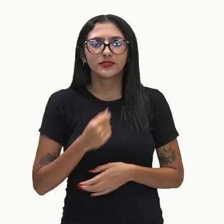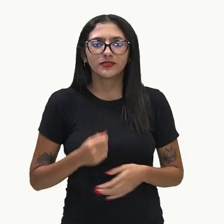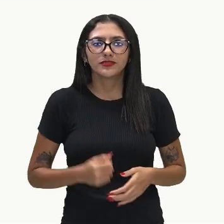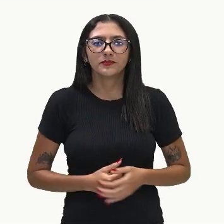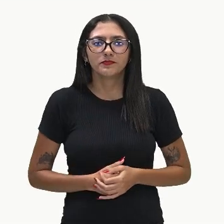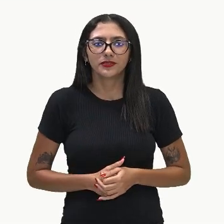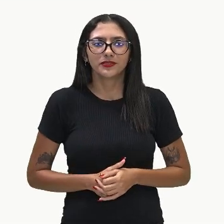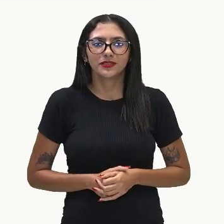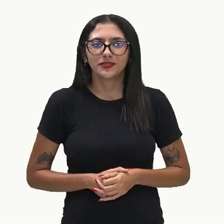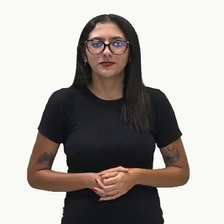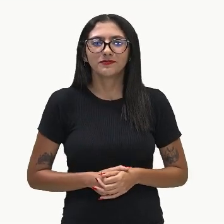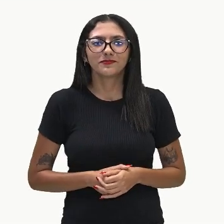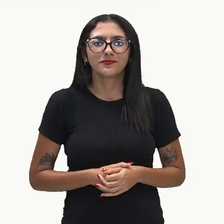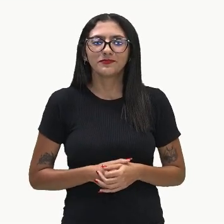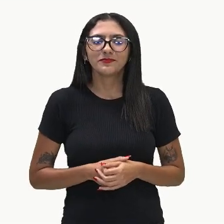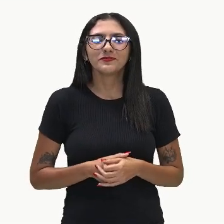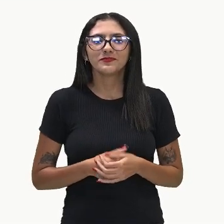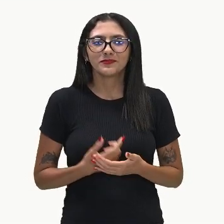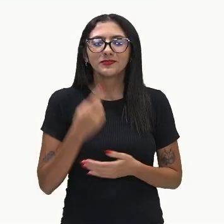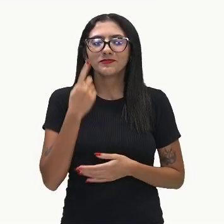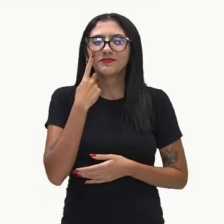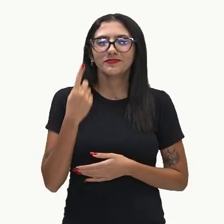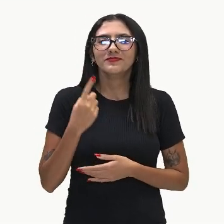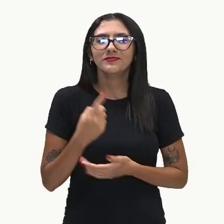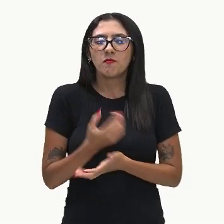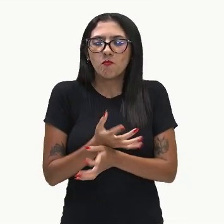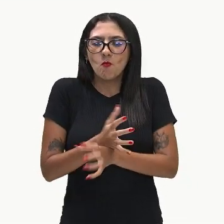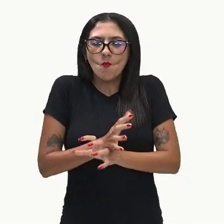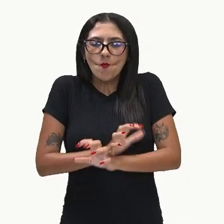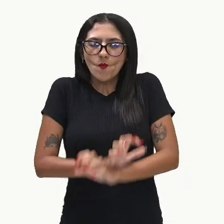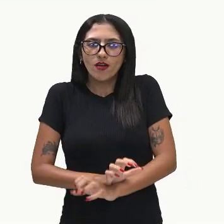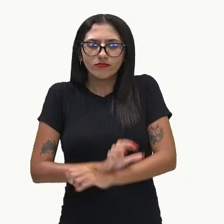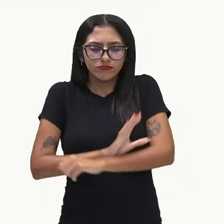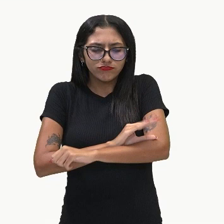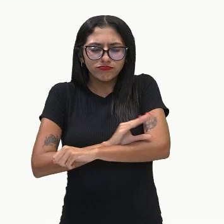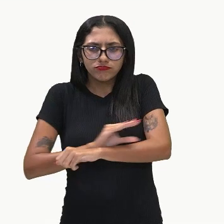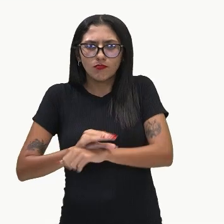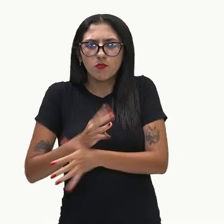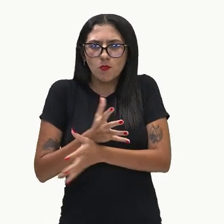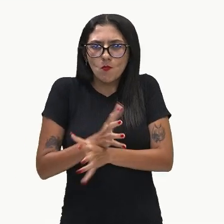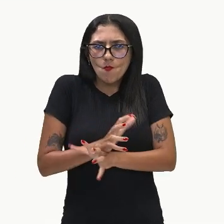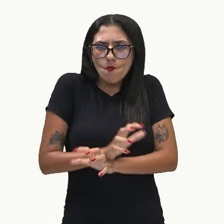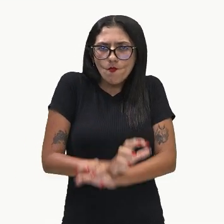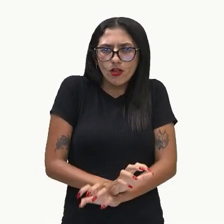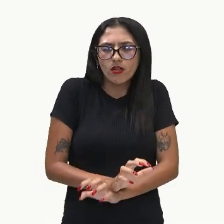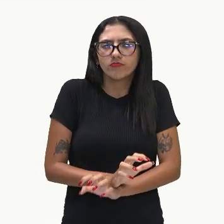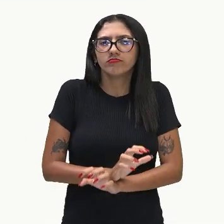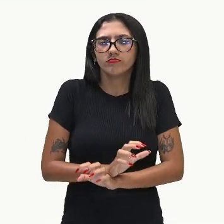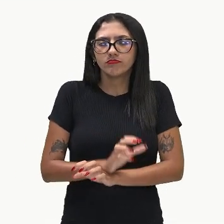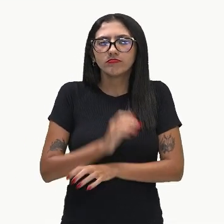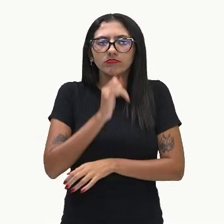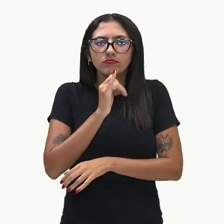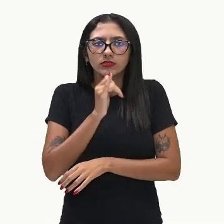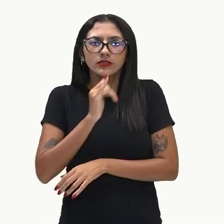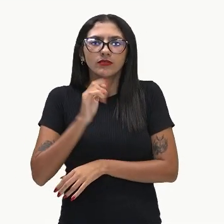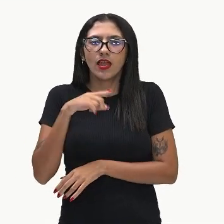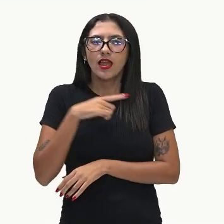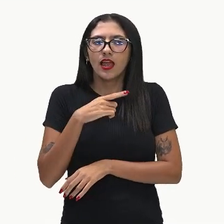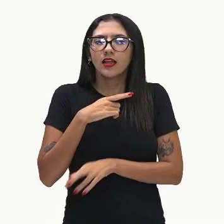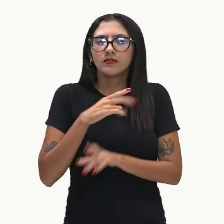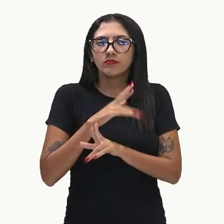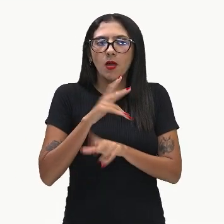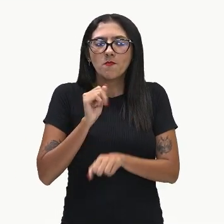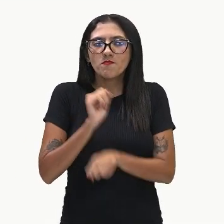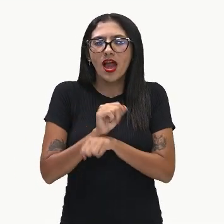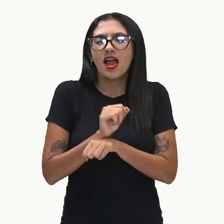Atrofia muscular, né? Mas como assim, pessoal? Atrofia é isso mesmo, tá aí, ó. É o contrário de hipertrofia.